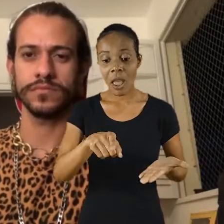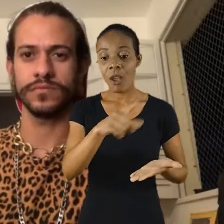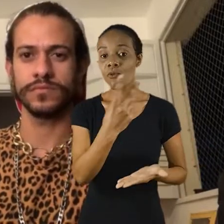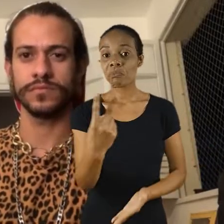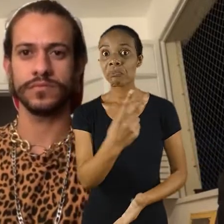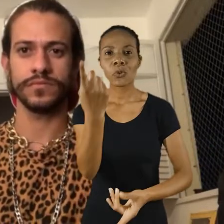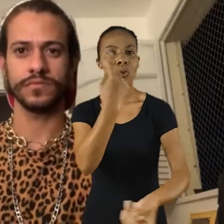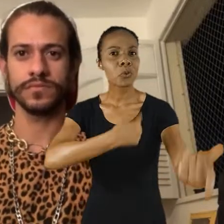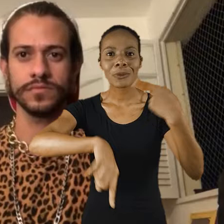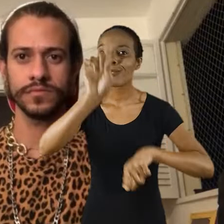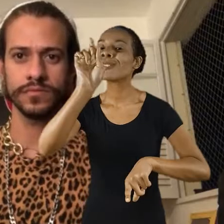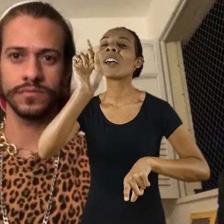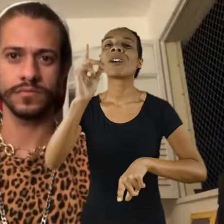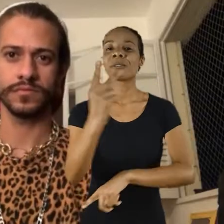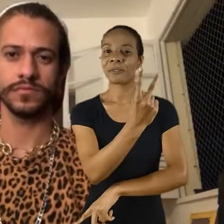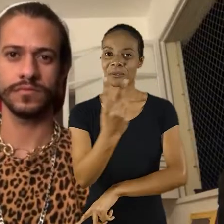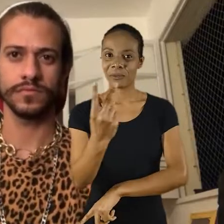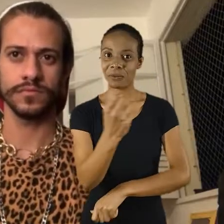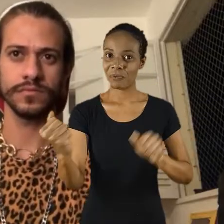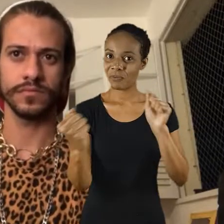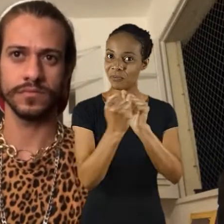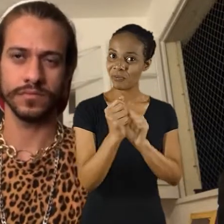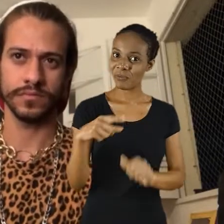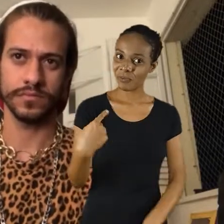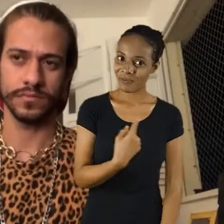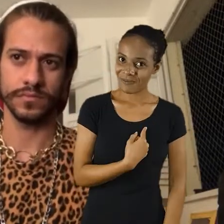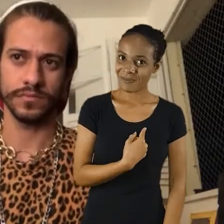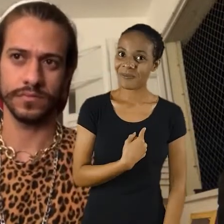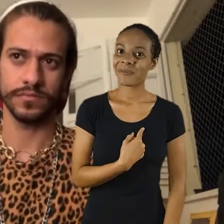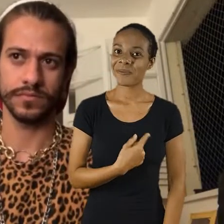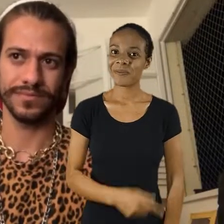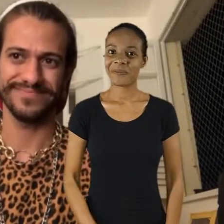que são essas duas pessoas que estão aqui com a gente.